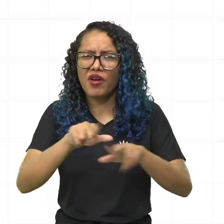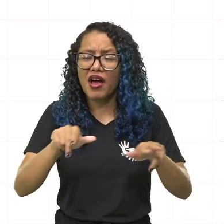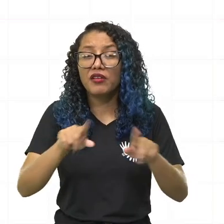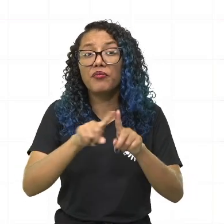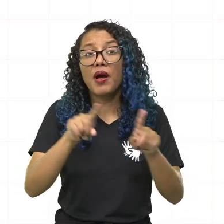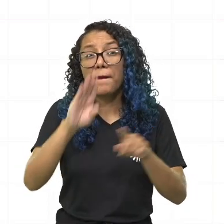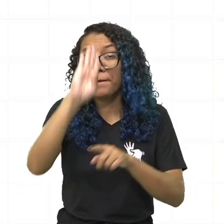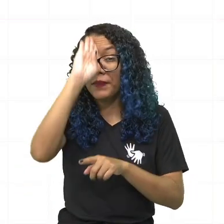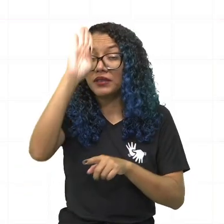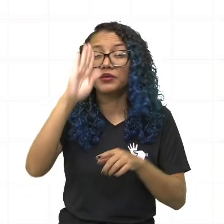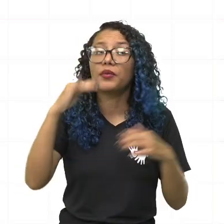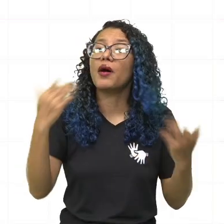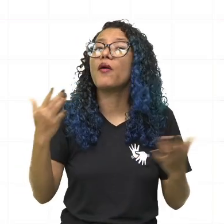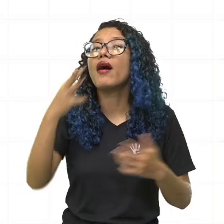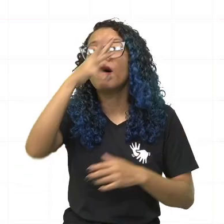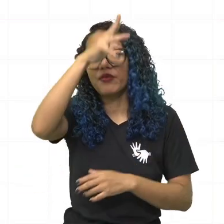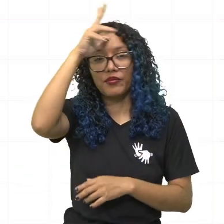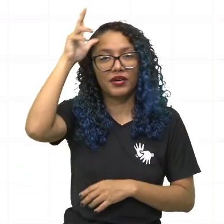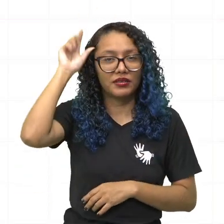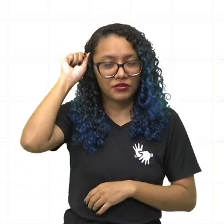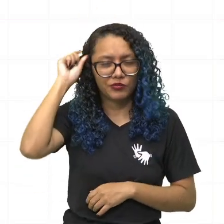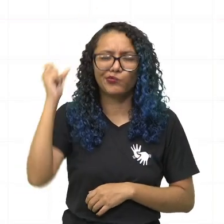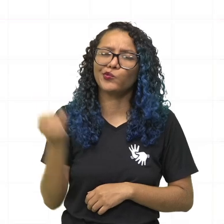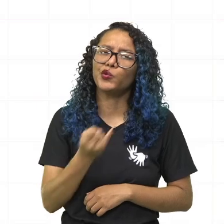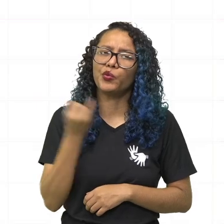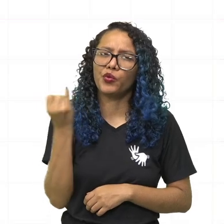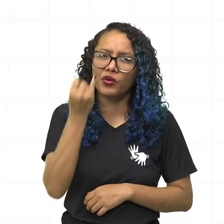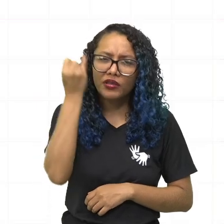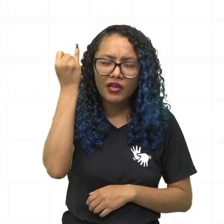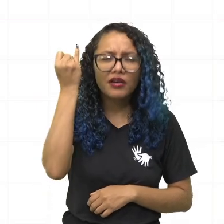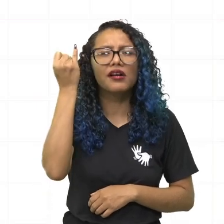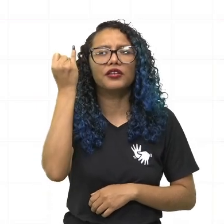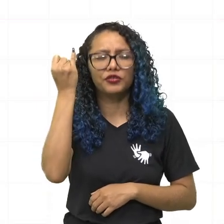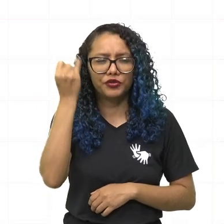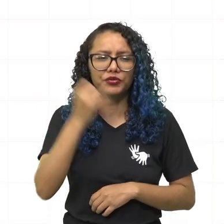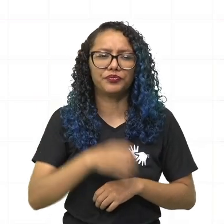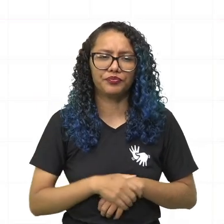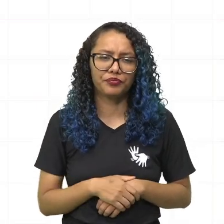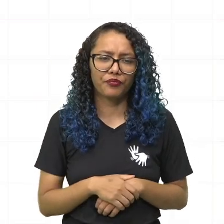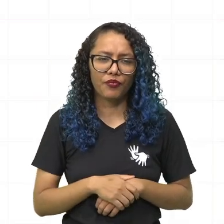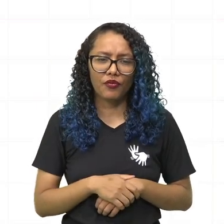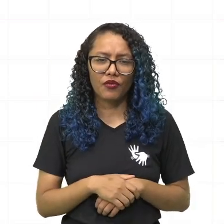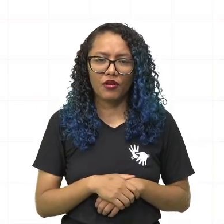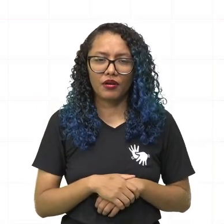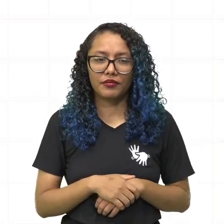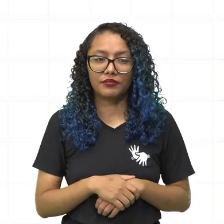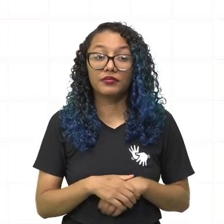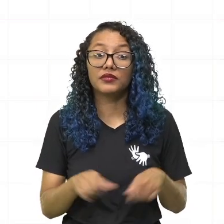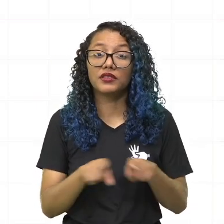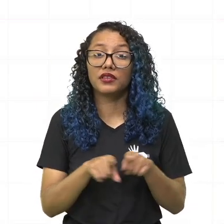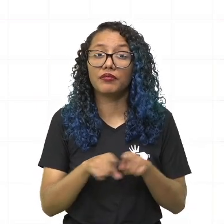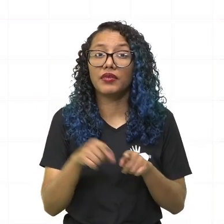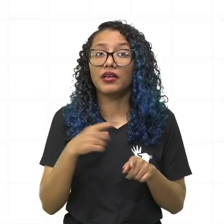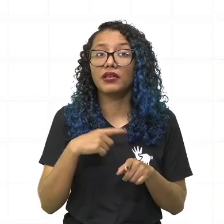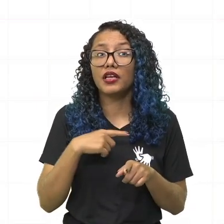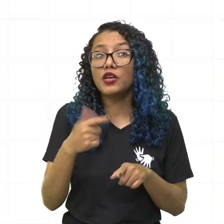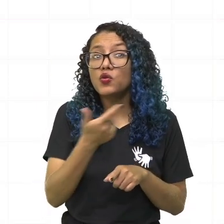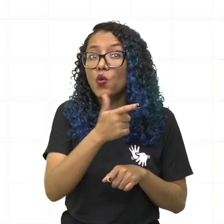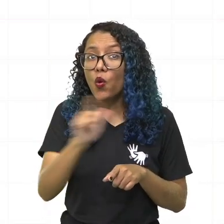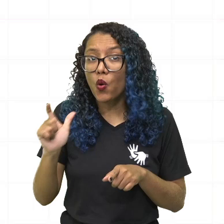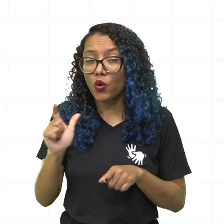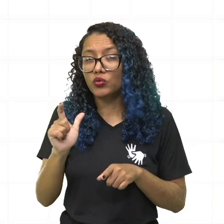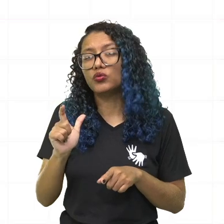né? Ele é muito importante, inclusive, para transporte aqui na região amazônica. Além disso, pessoal, tem outro conjunto de rios que também é